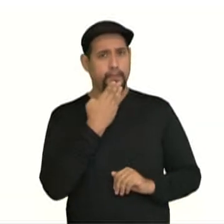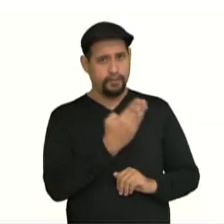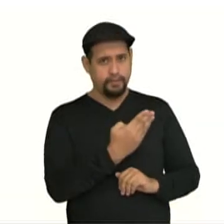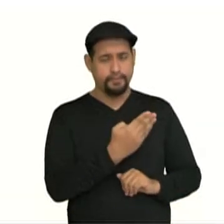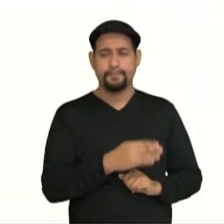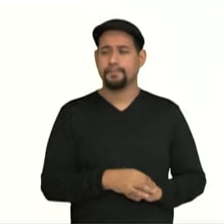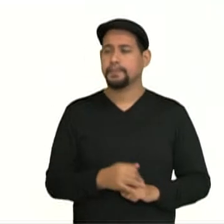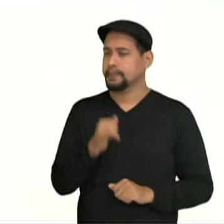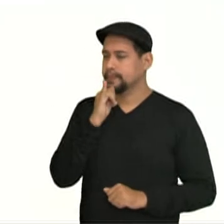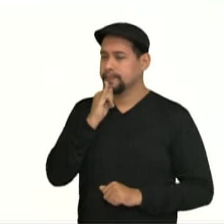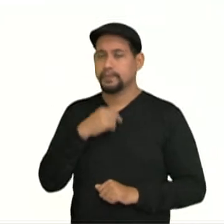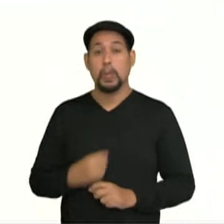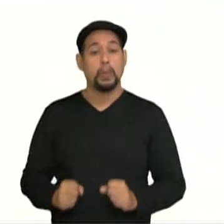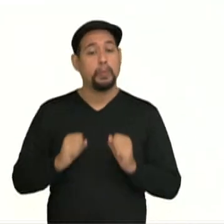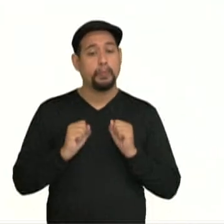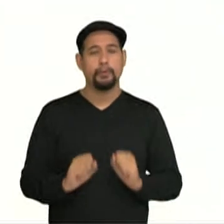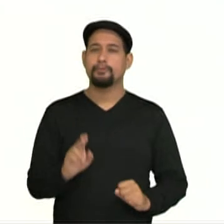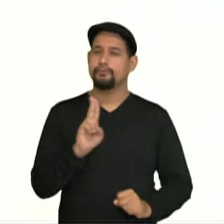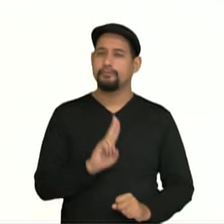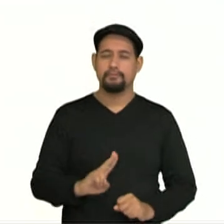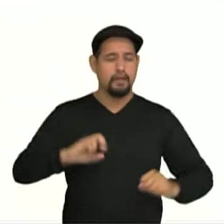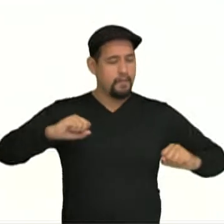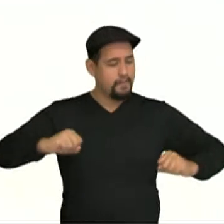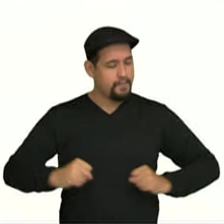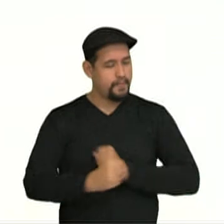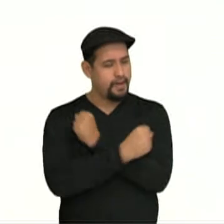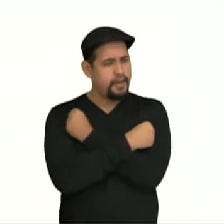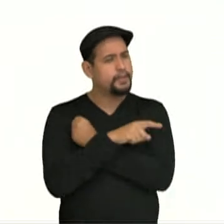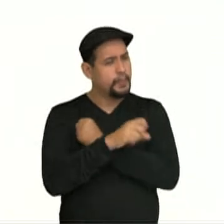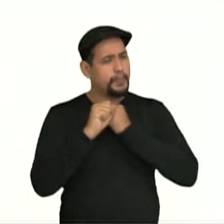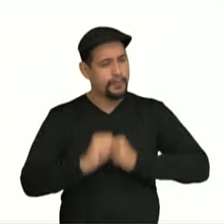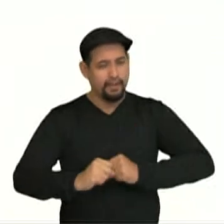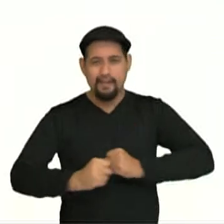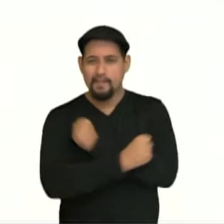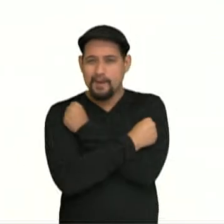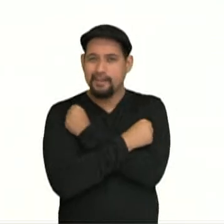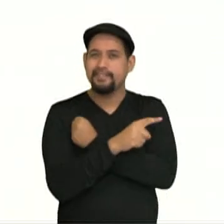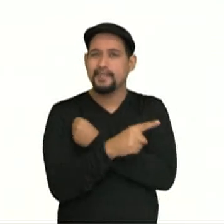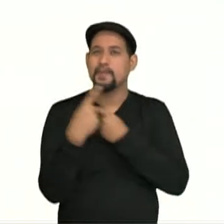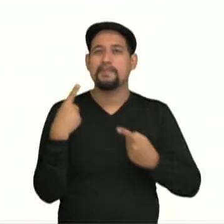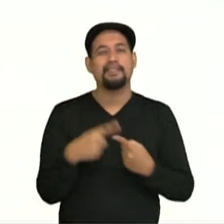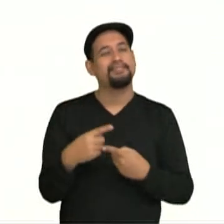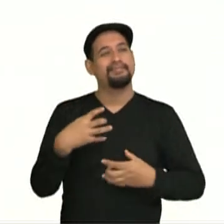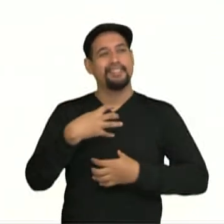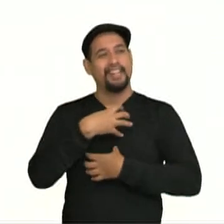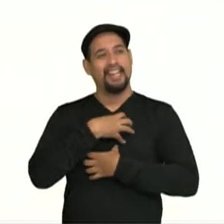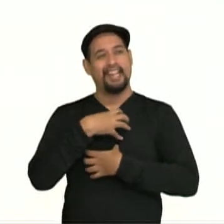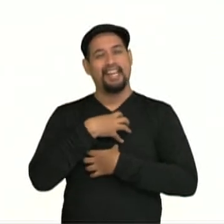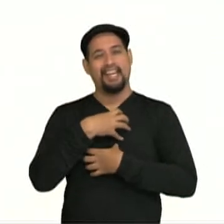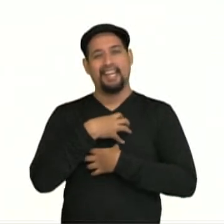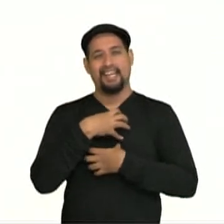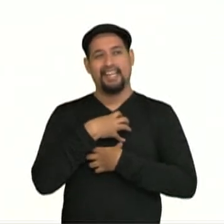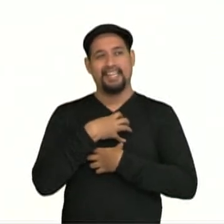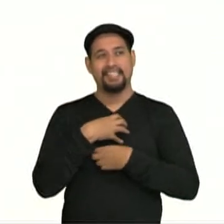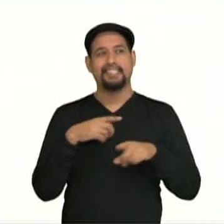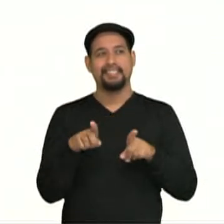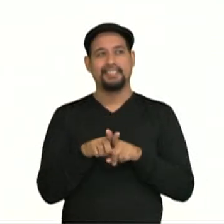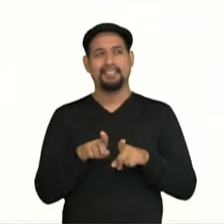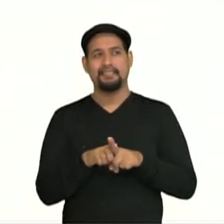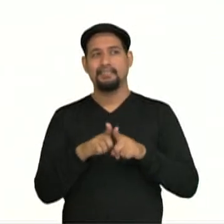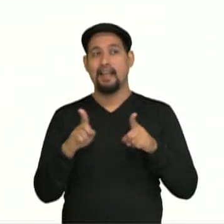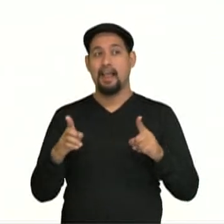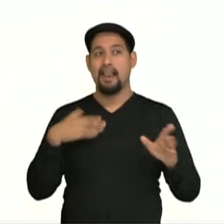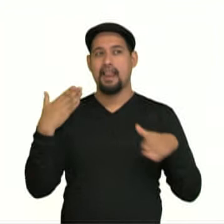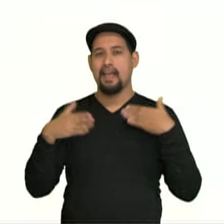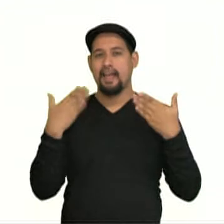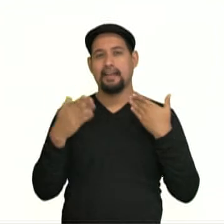Eu poderia usar um abraço, eu poderia lhe dar um abraço. Para quê? Para que ele se tornasse, para que ele se sinta um pouco mais